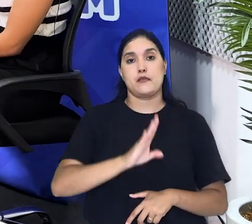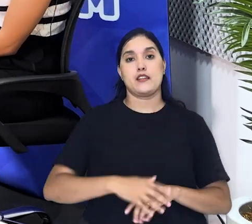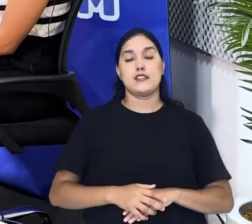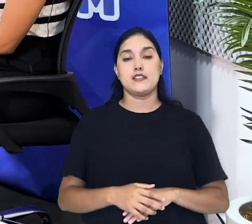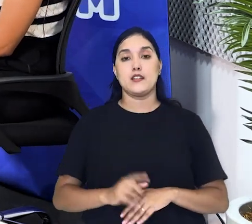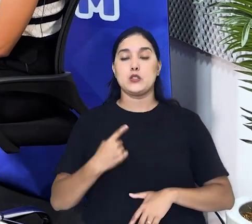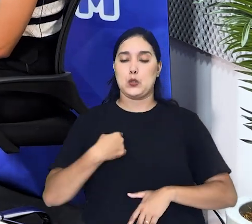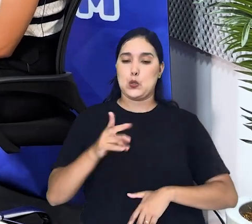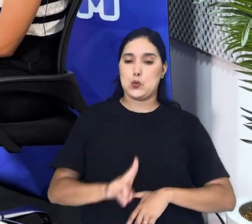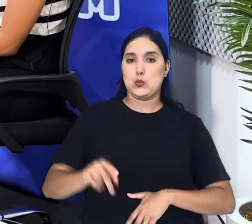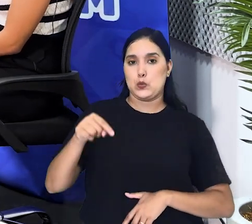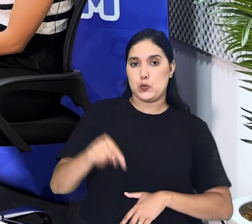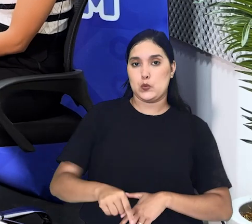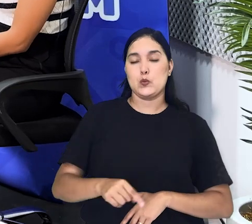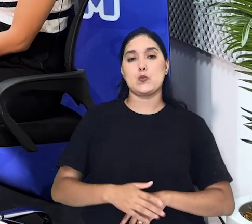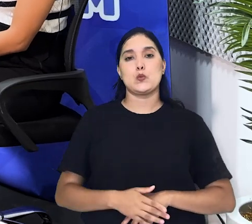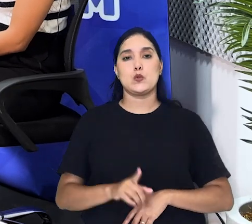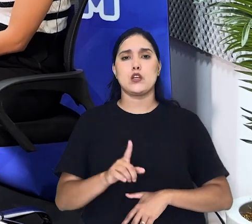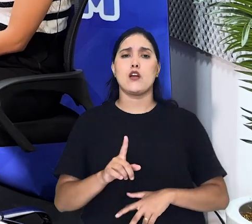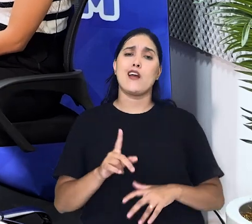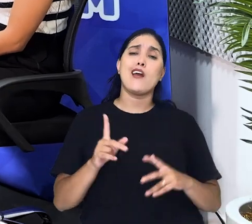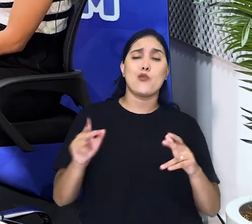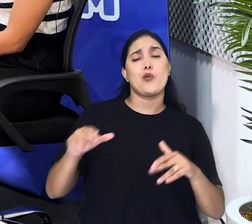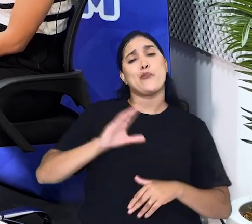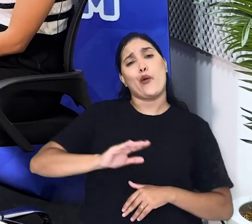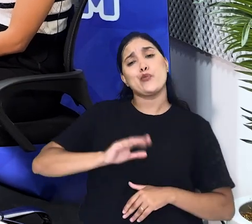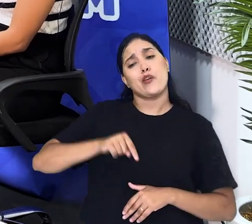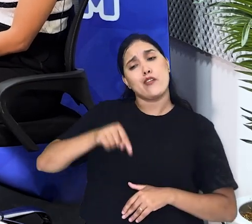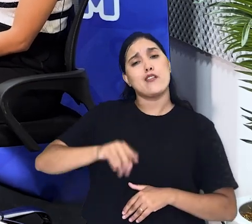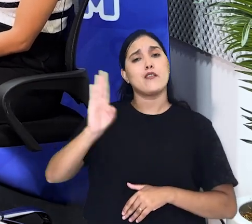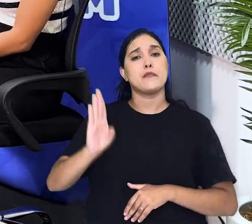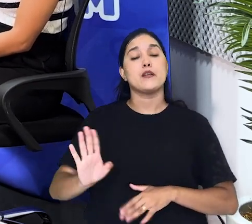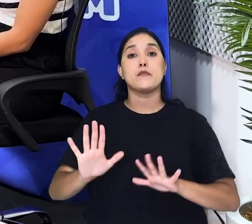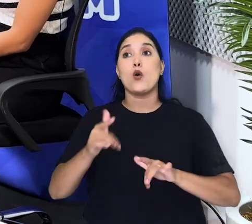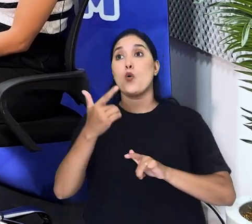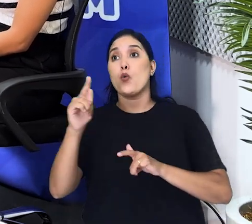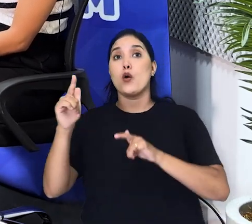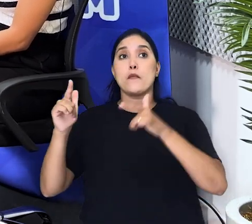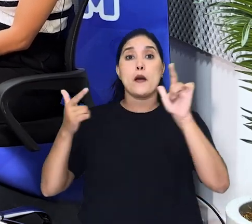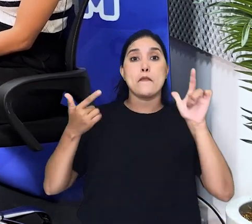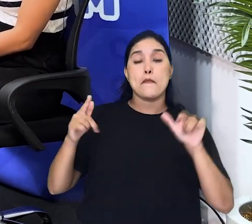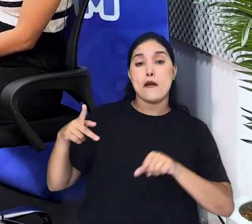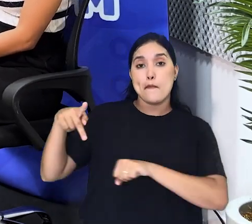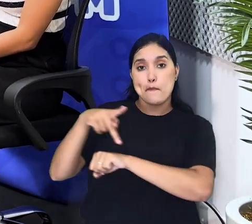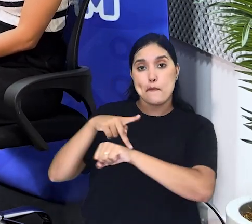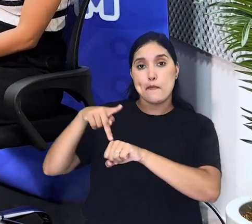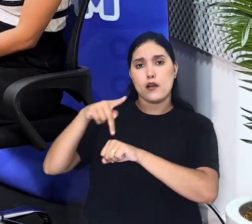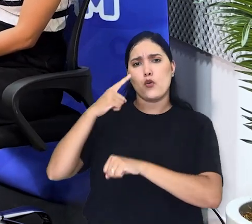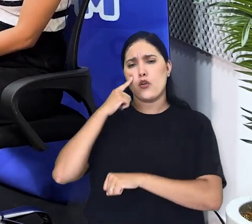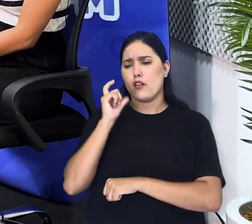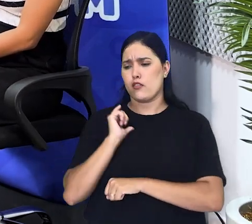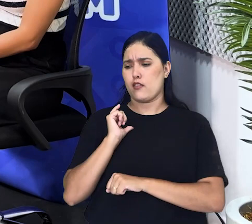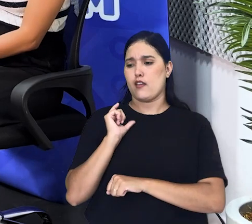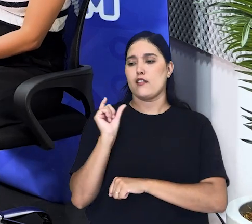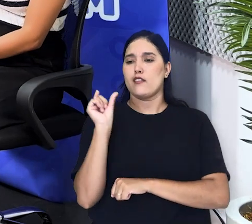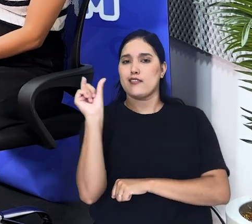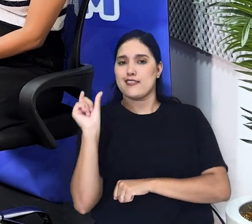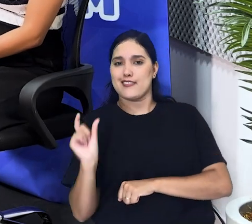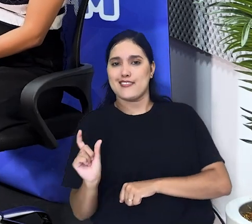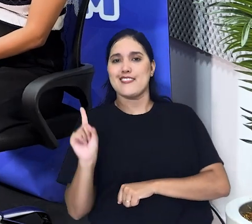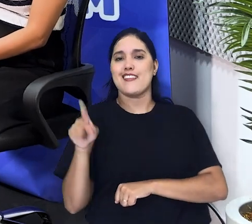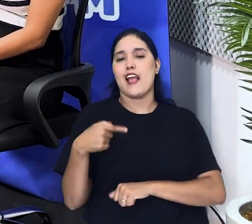perfeita. Aí você até colocou essa imagem aqui, sim, né, que nós estávamos falando a respeito de que não é uma língua para